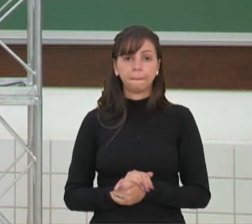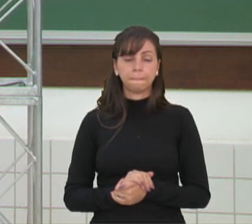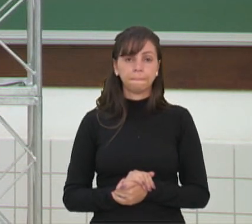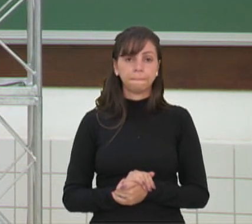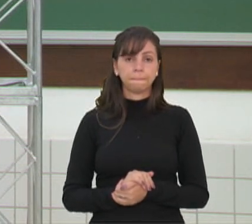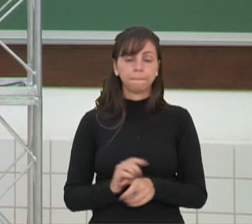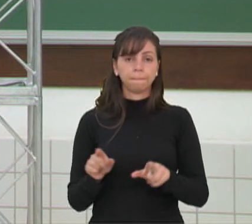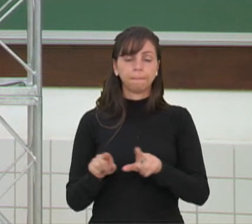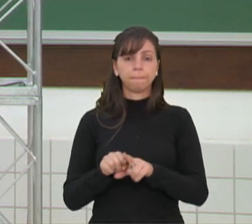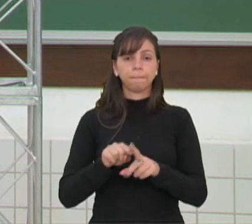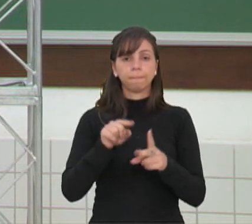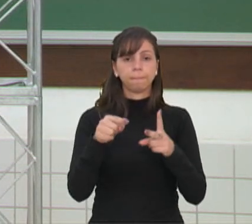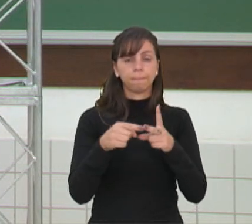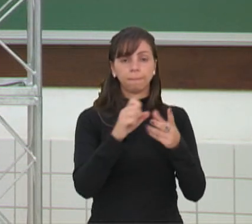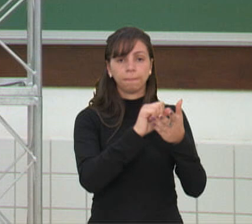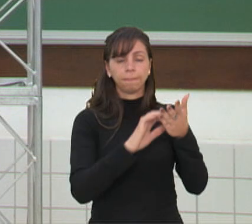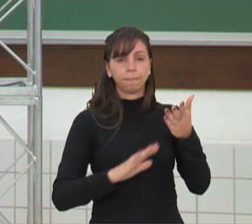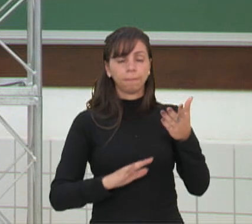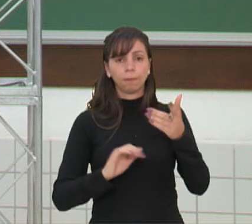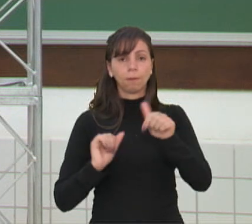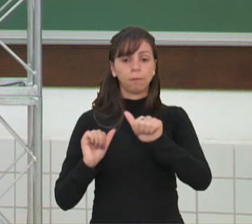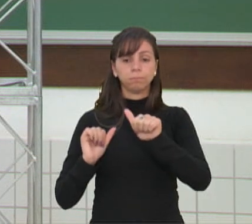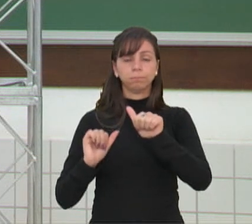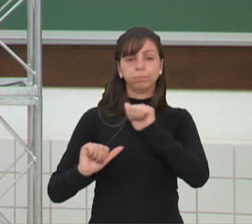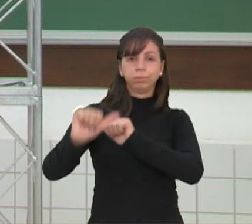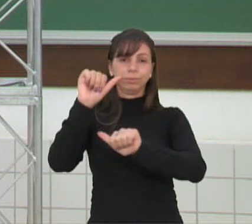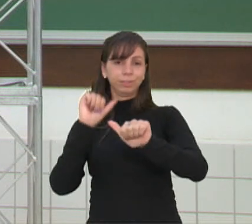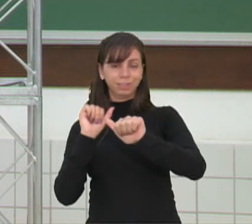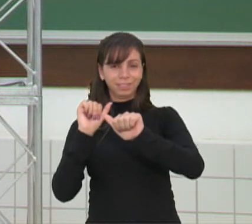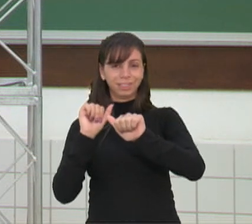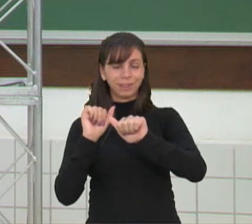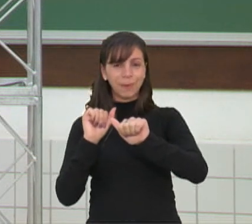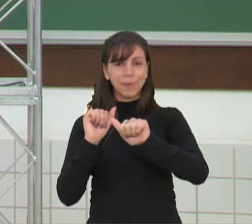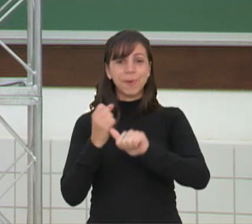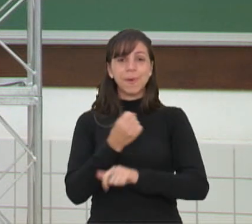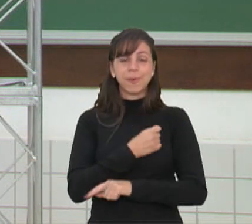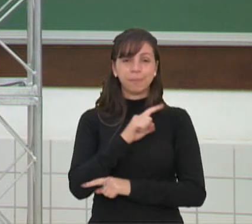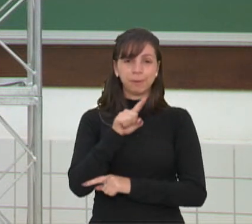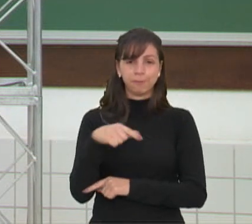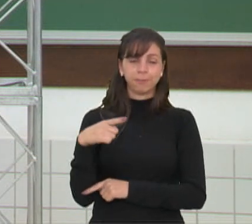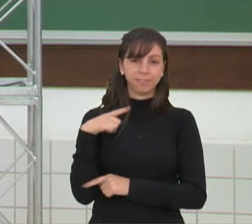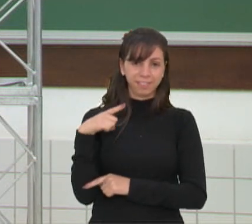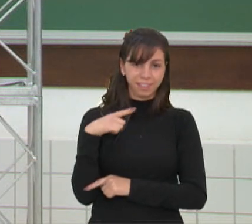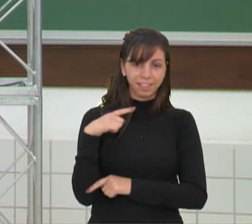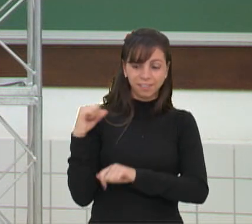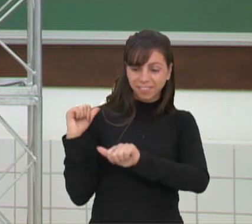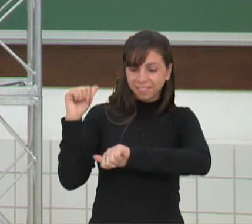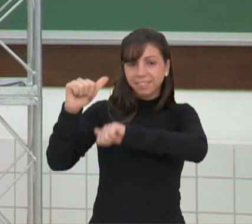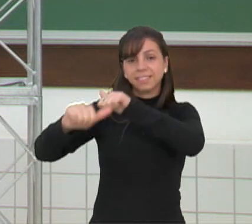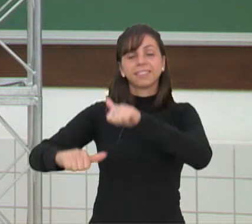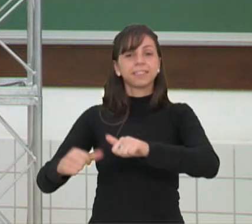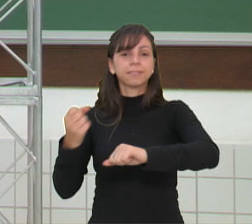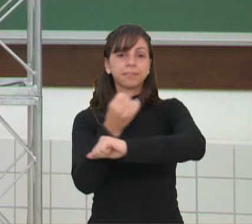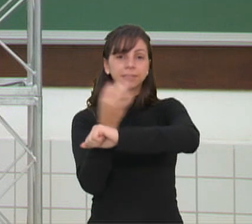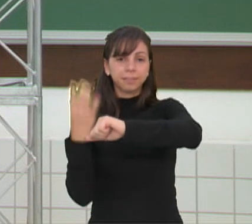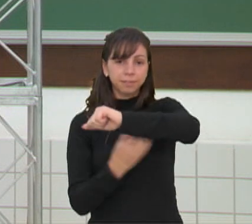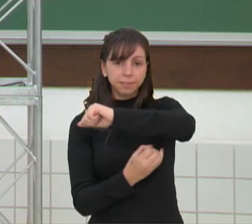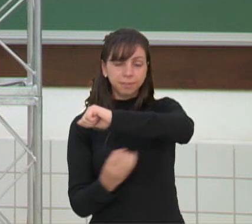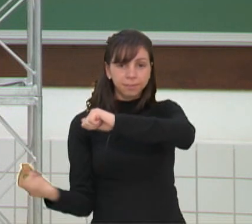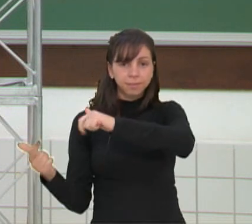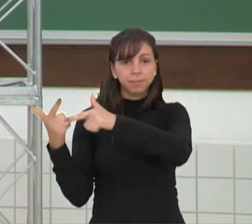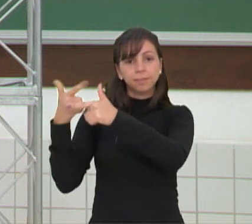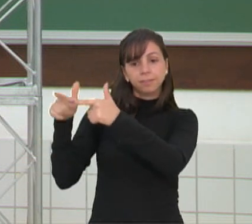Nós temos aqui o exercício 2, em que você vai fazer o contrário. Te dou um número decimal e você vai transformar em fração